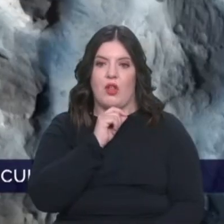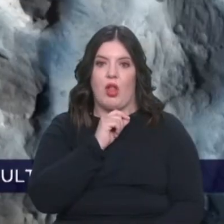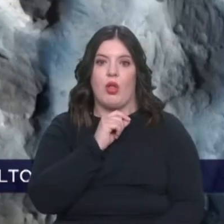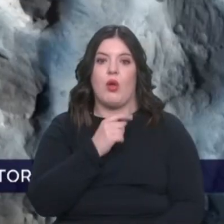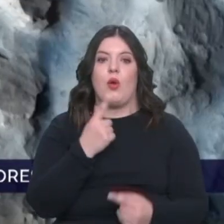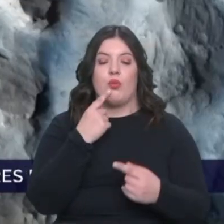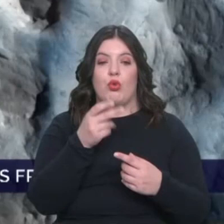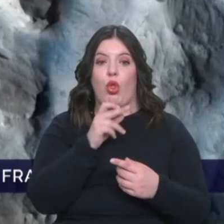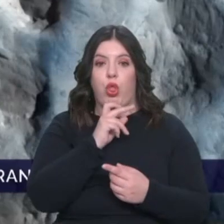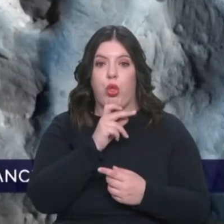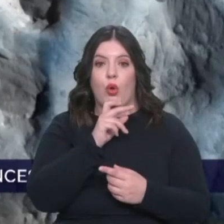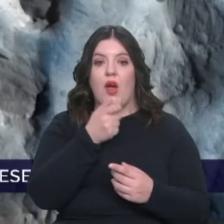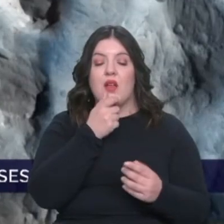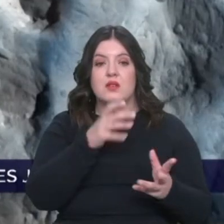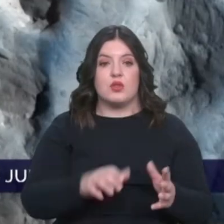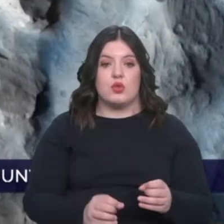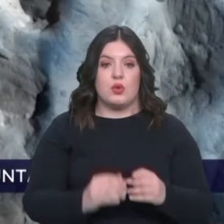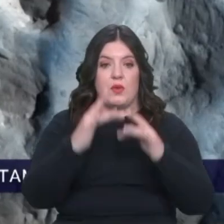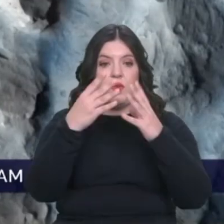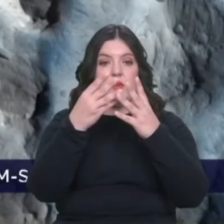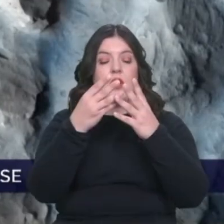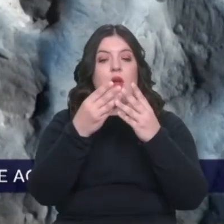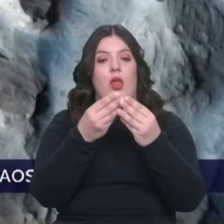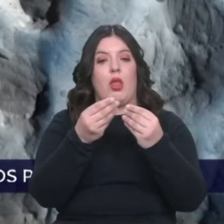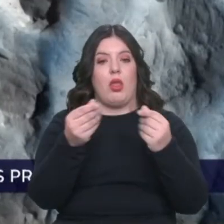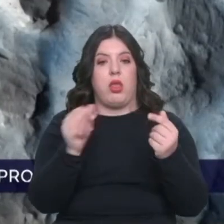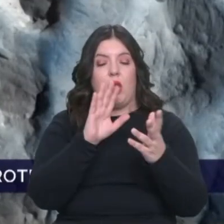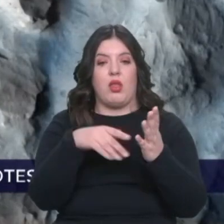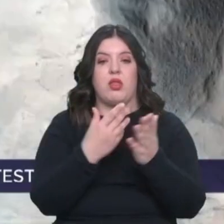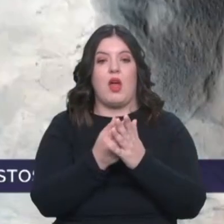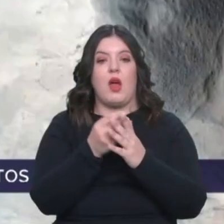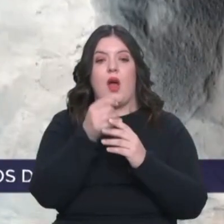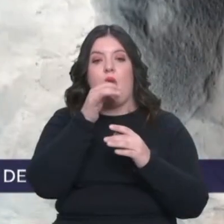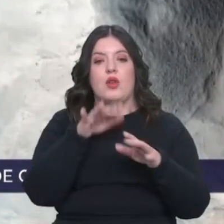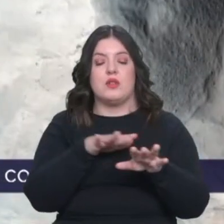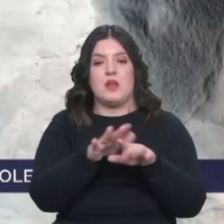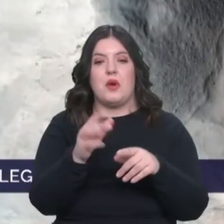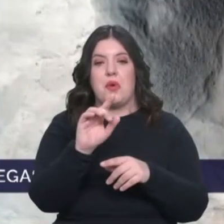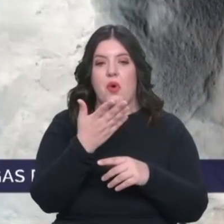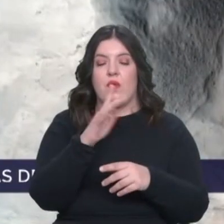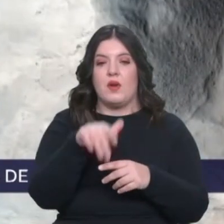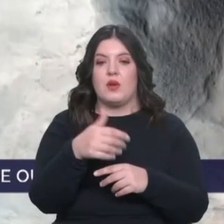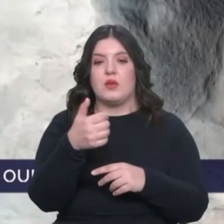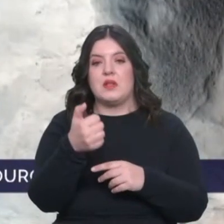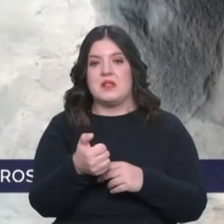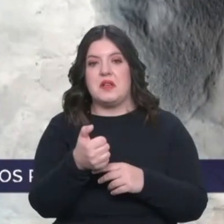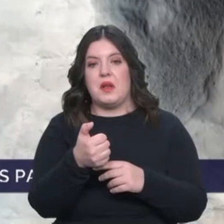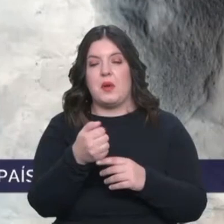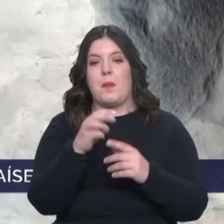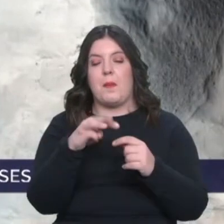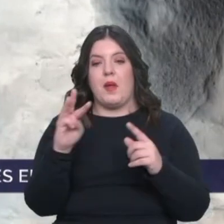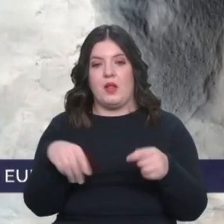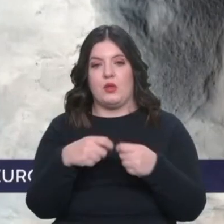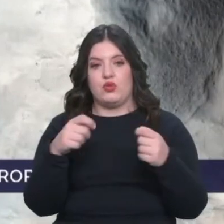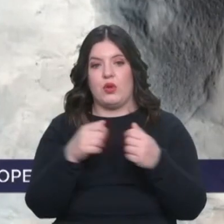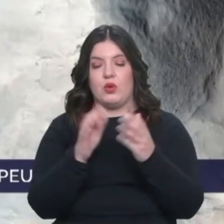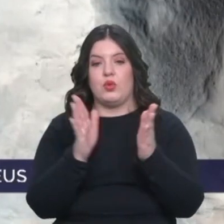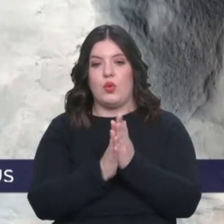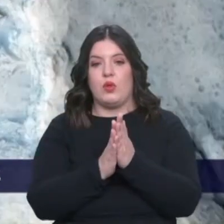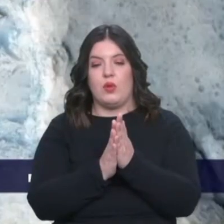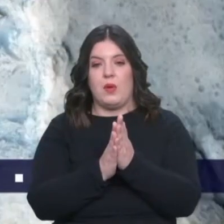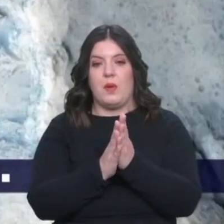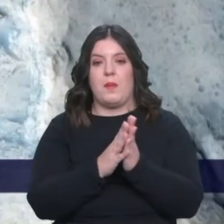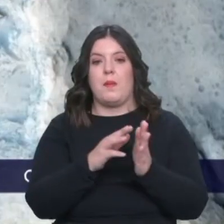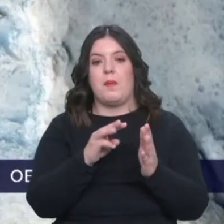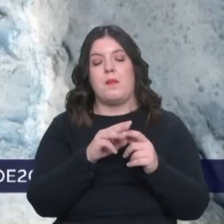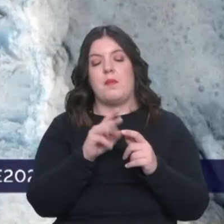espesso. Se ele fosse trazido à superfície e derretido, poderia criar um oceano de 1,5 a 2,7 metros em todo o Marte, só para teres uma ideia da quantidade de